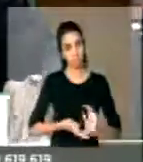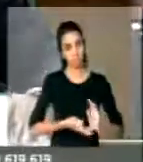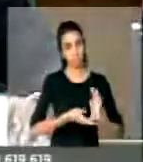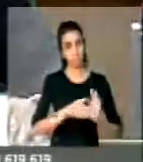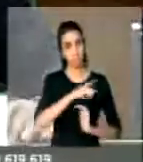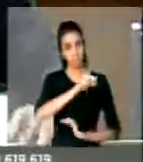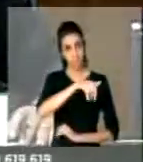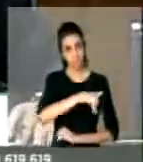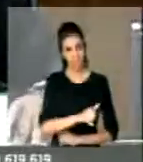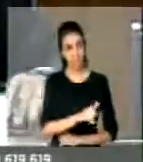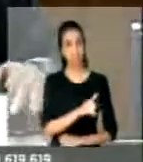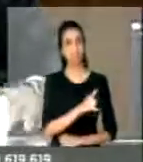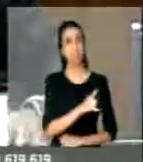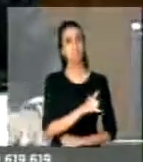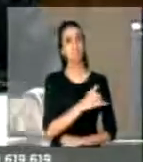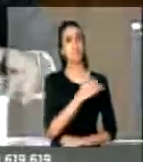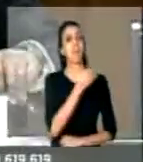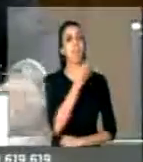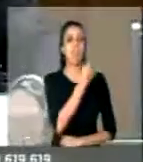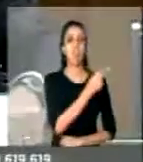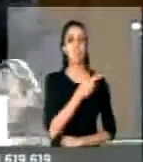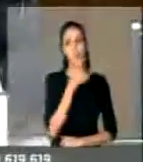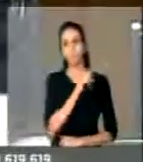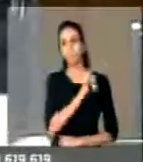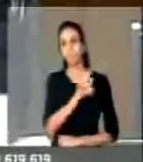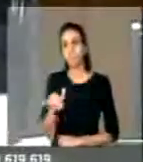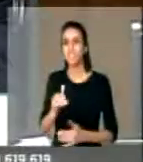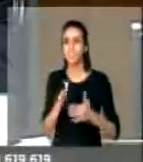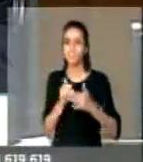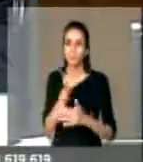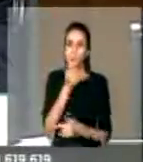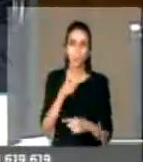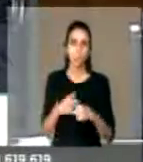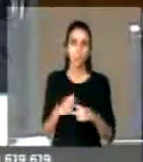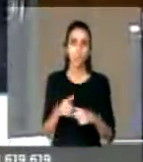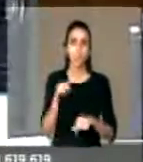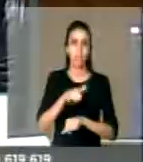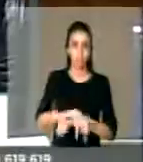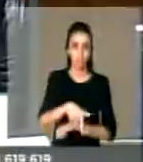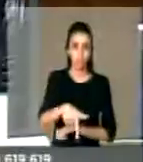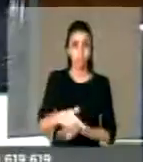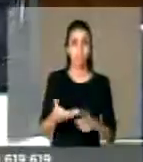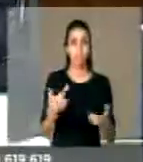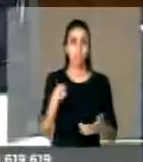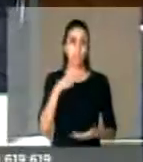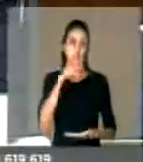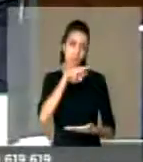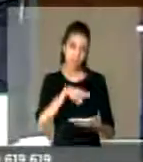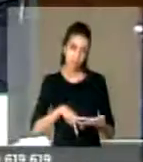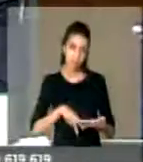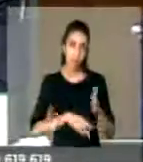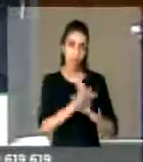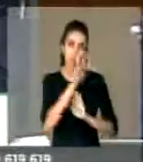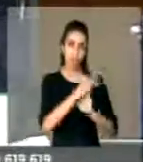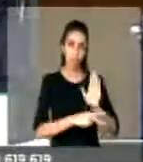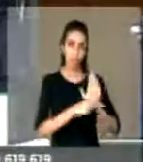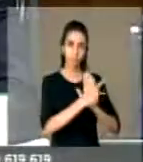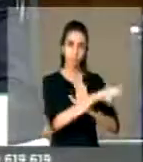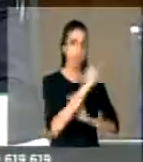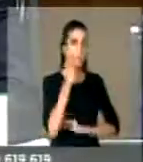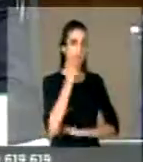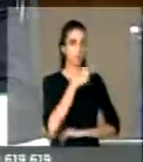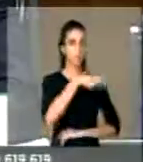de não poder estar presente a essa sessão solene, eu vou ler aqui o discurso que ele me pediu para registrar